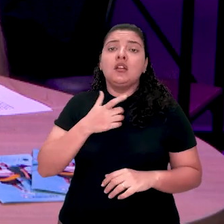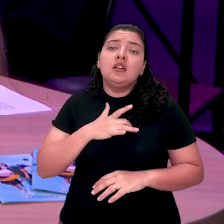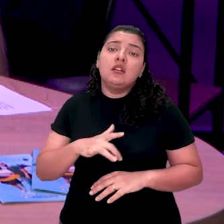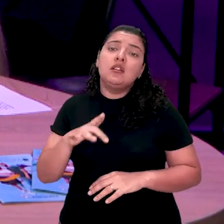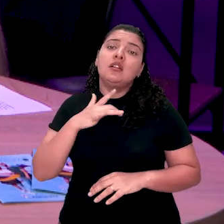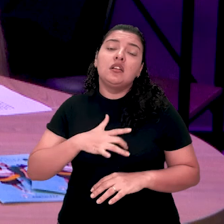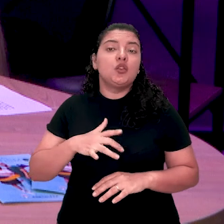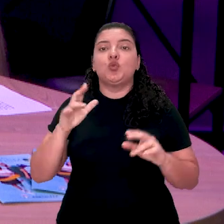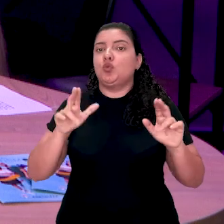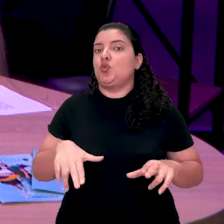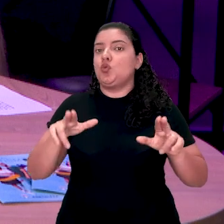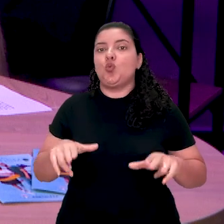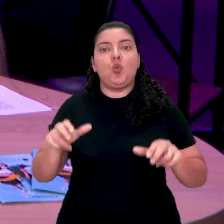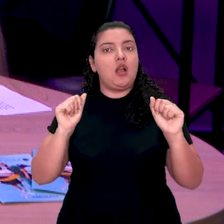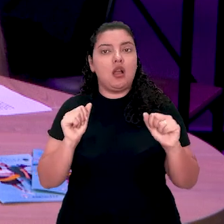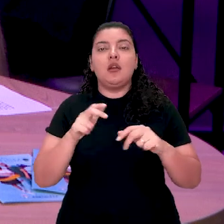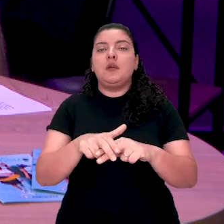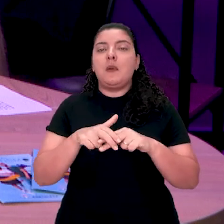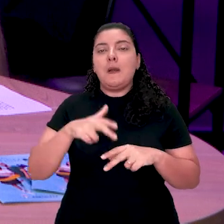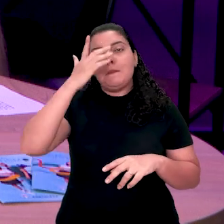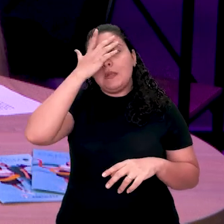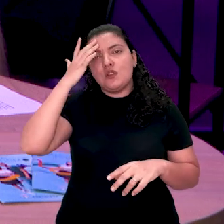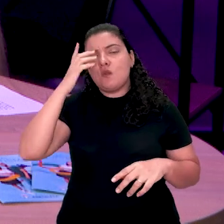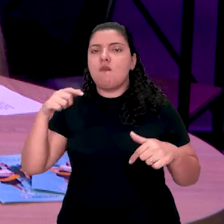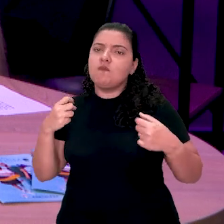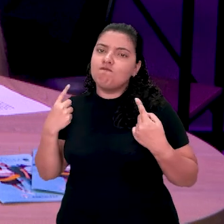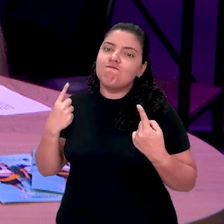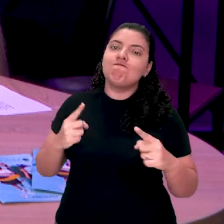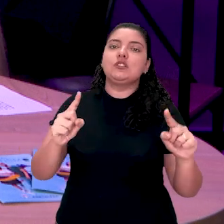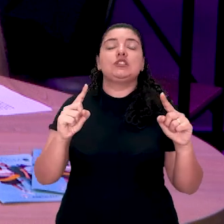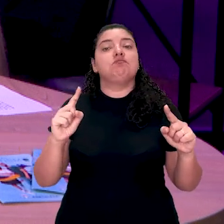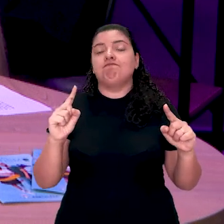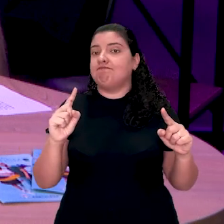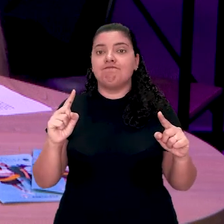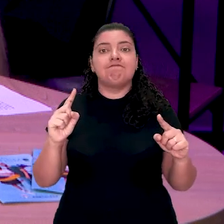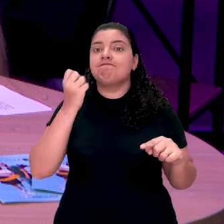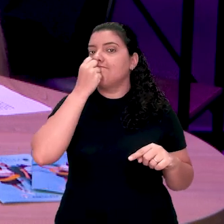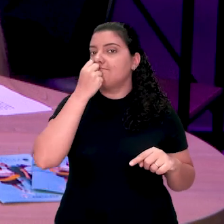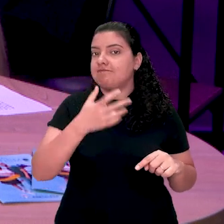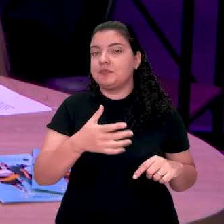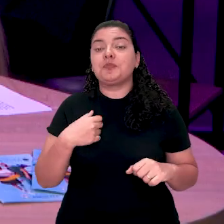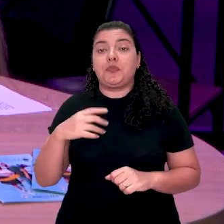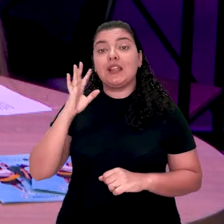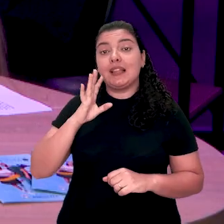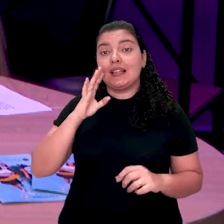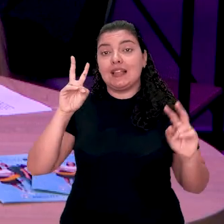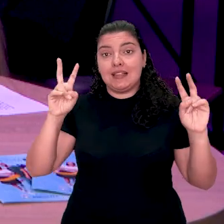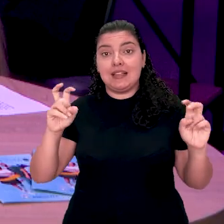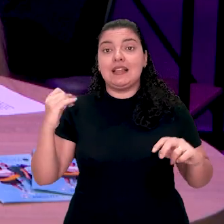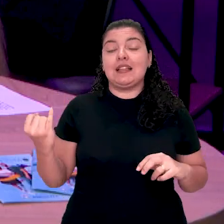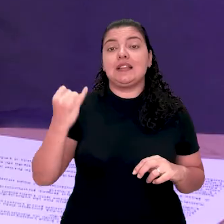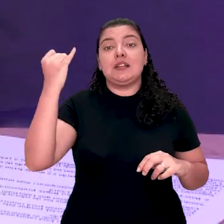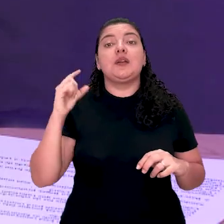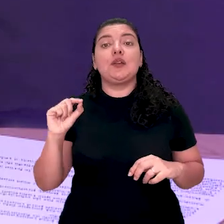depois de crescida, né? Nunca foi. Então, foi uma pessoa que sempre enfrentou os desafios e superou muito bem. E eu acho legal falar também da